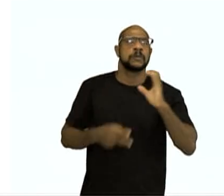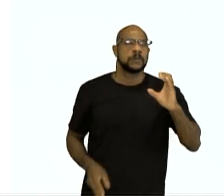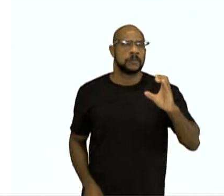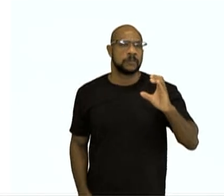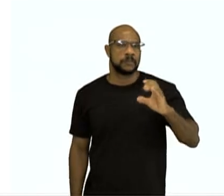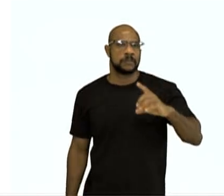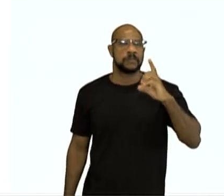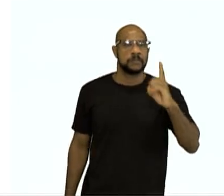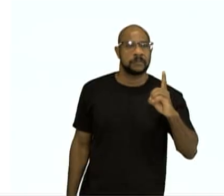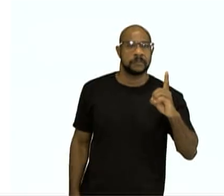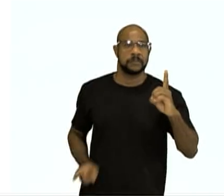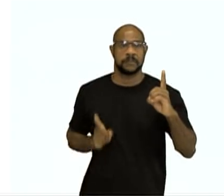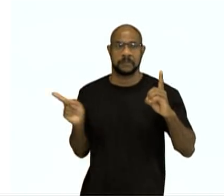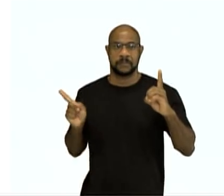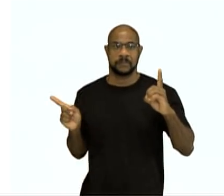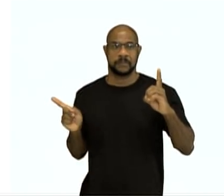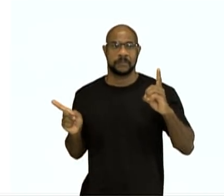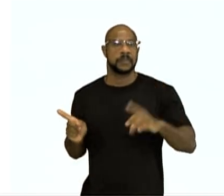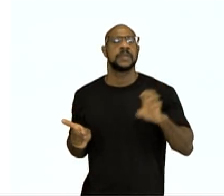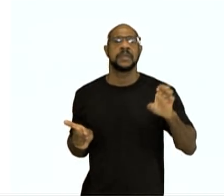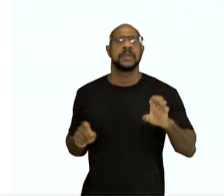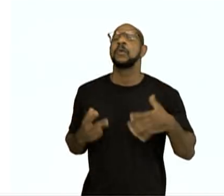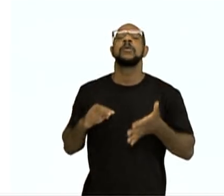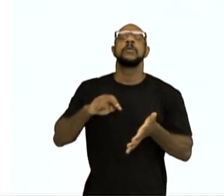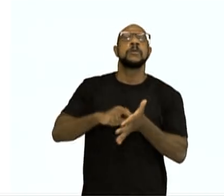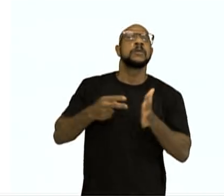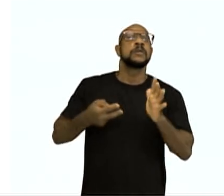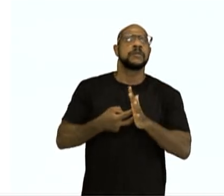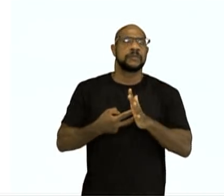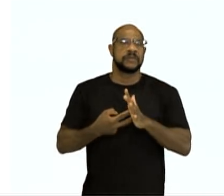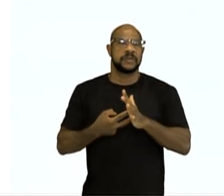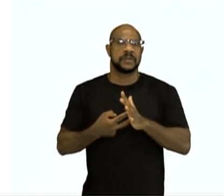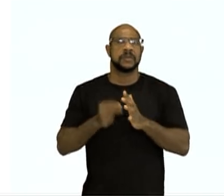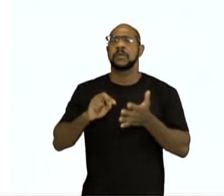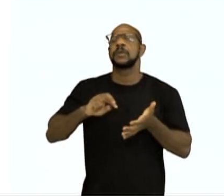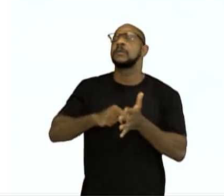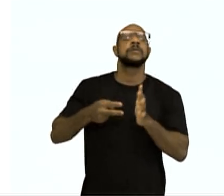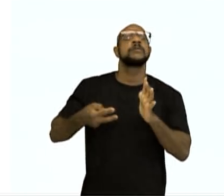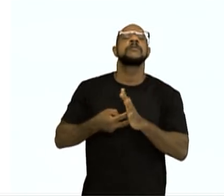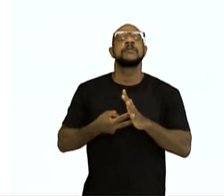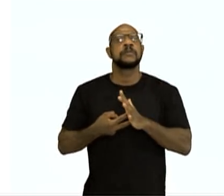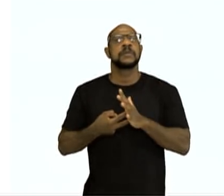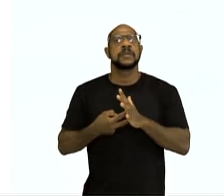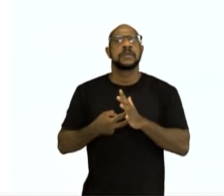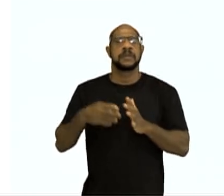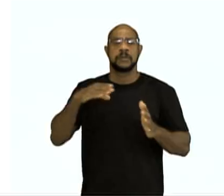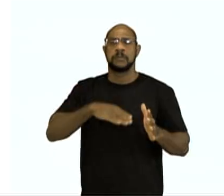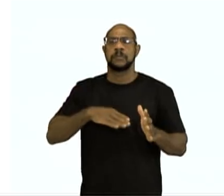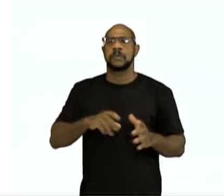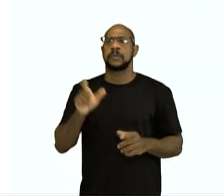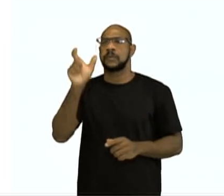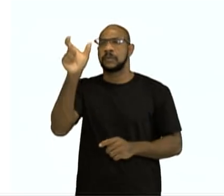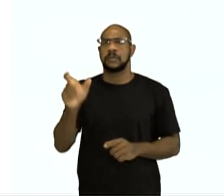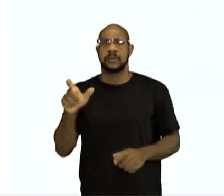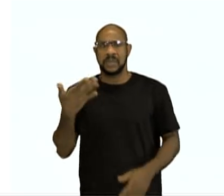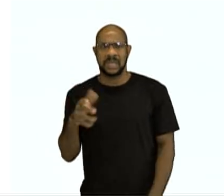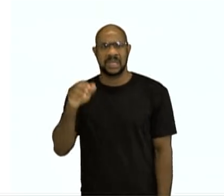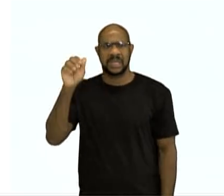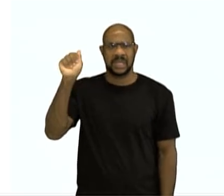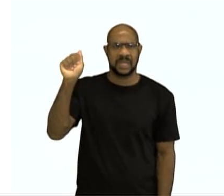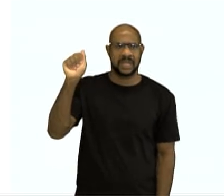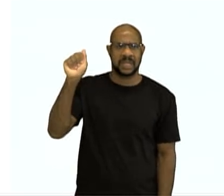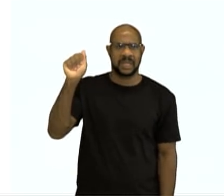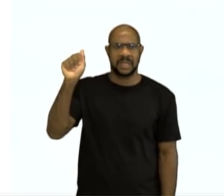soccer. O que será que é? Qual palavrinha é o nascer do sol e o pôr do sol? Será que é a letra A,